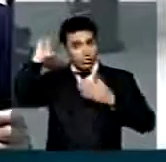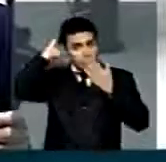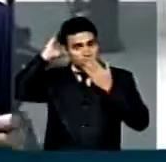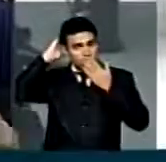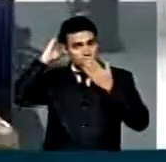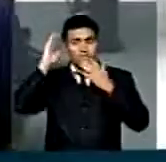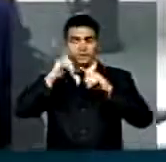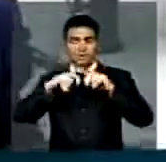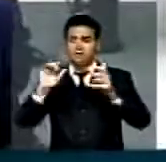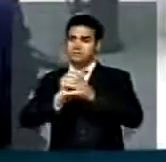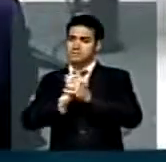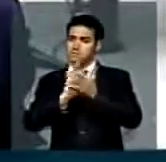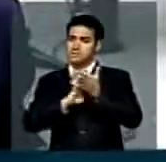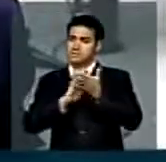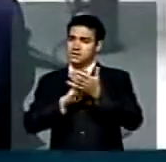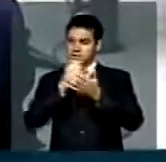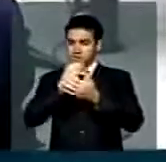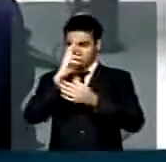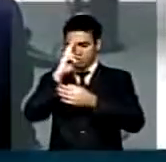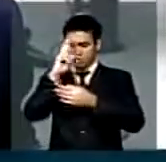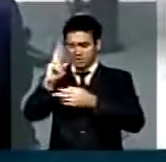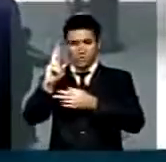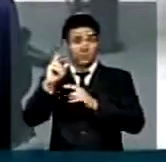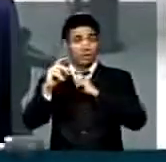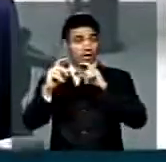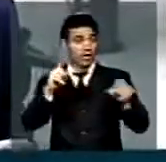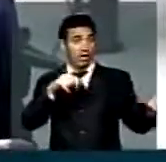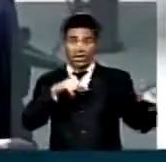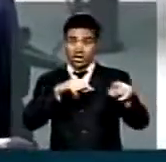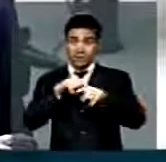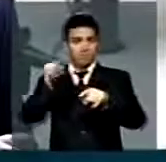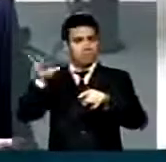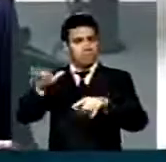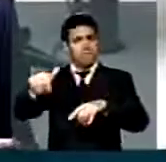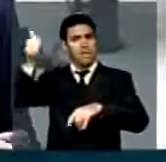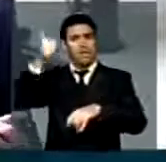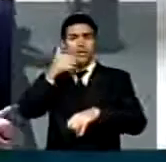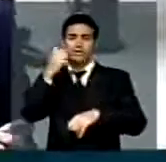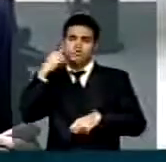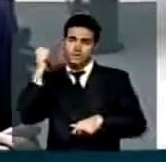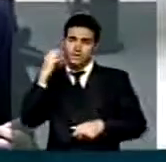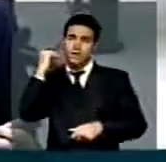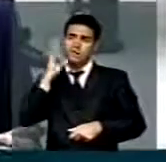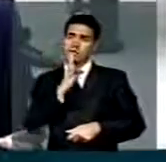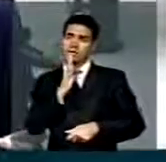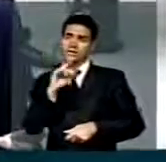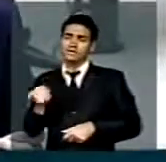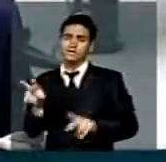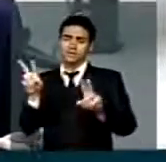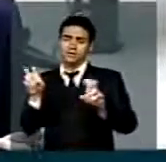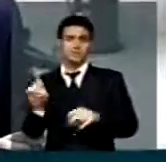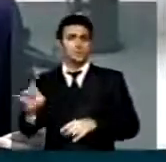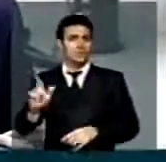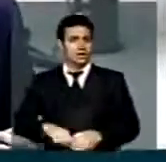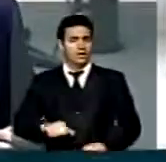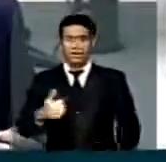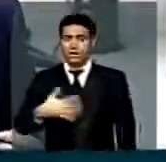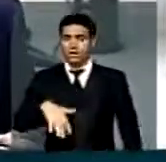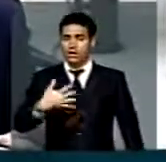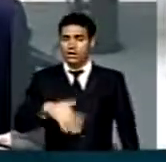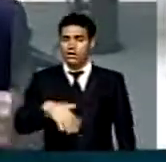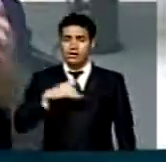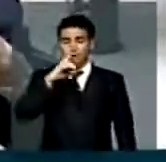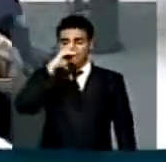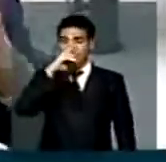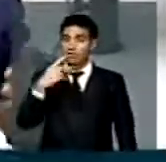sábia colocação. Ninguém melhor do que Vossa Excelência sabe bem esse assunto, que é grave no Brasil. É